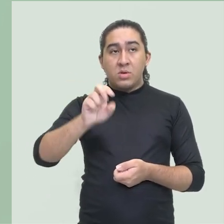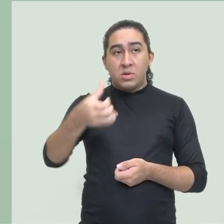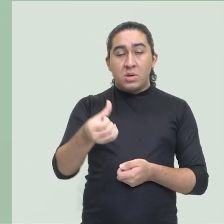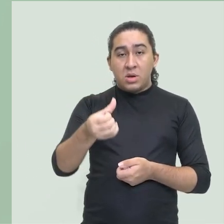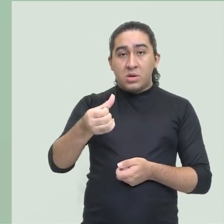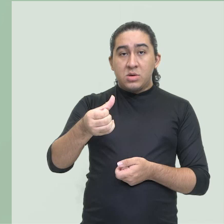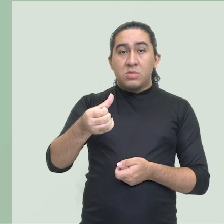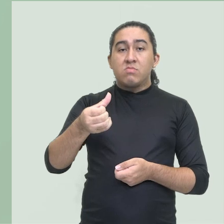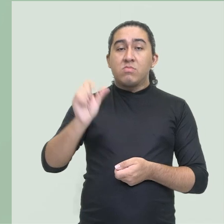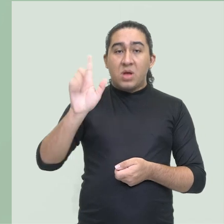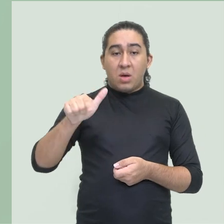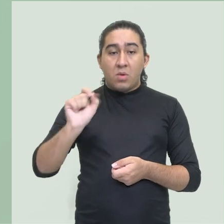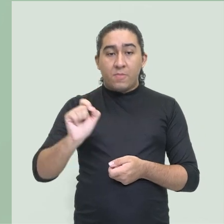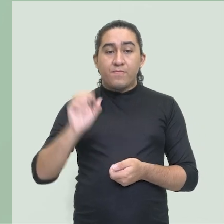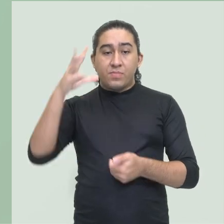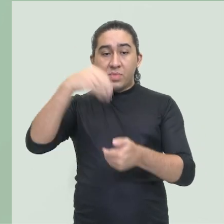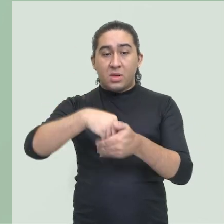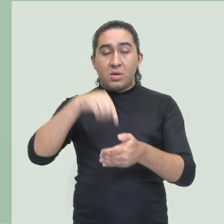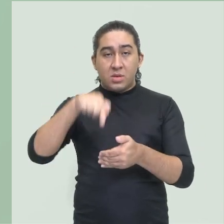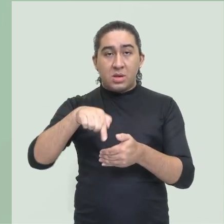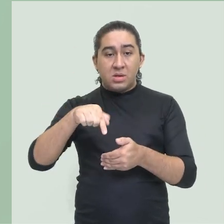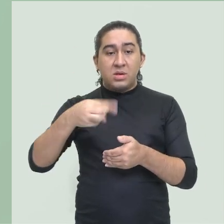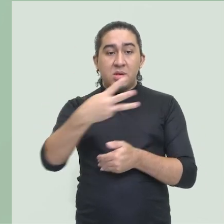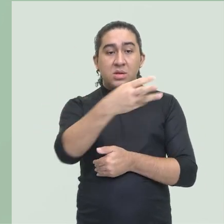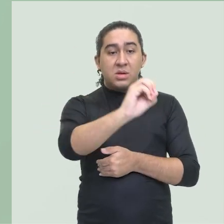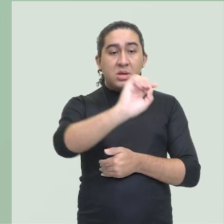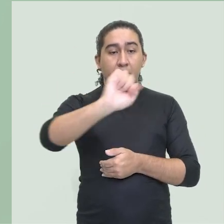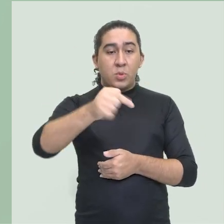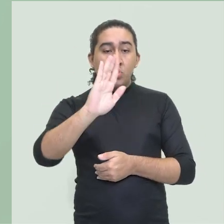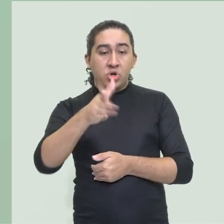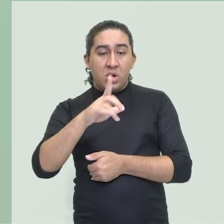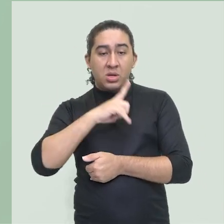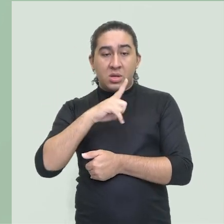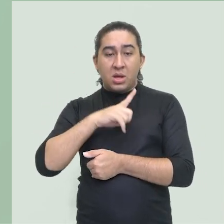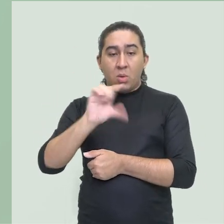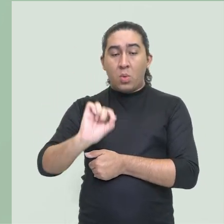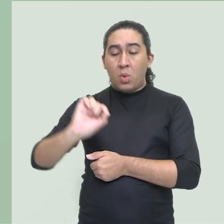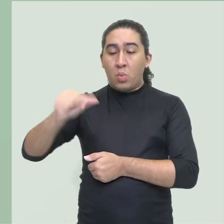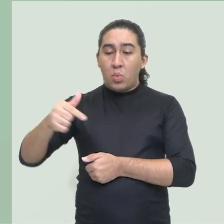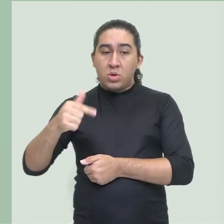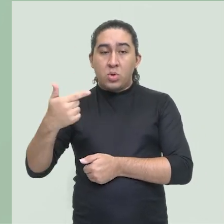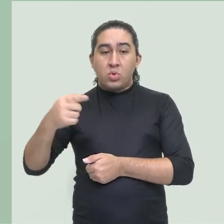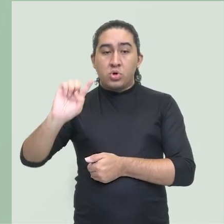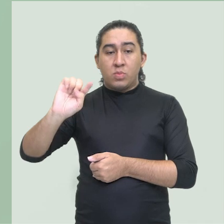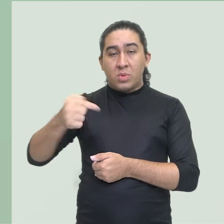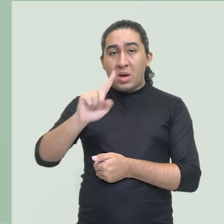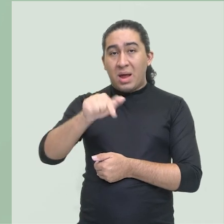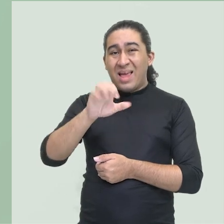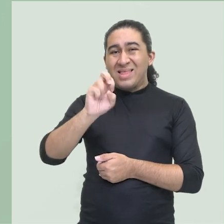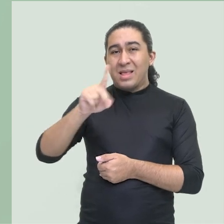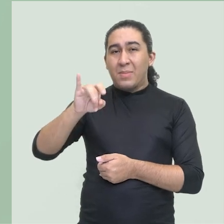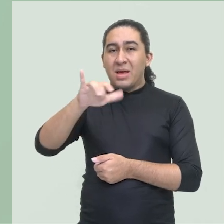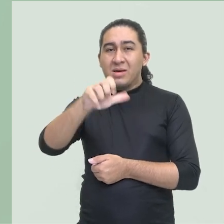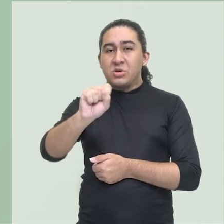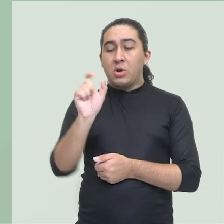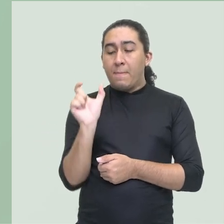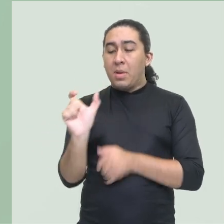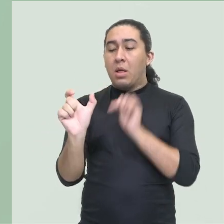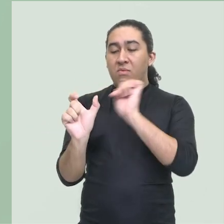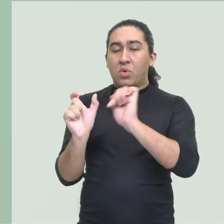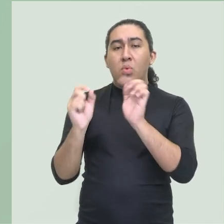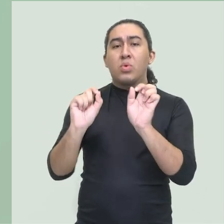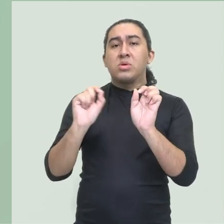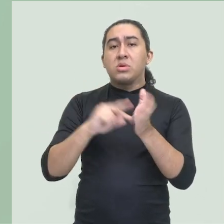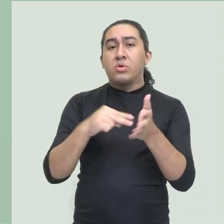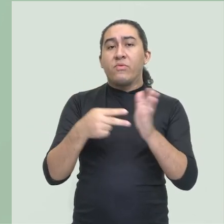2.956 espécies dentro desses 30 mil que já foram catalogadas são endêmicas. A palavra endêmica, quando